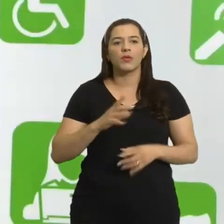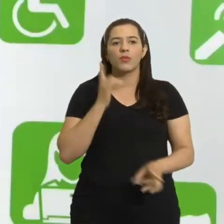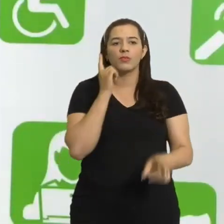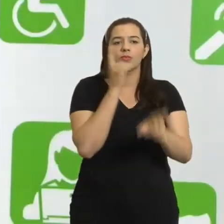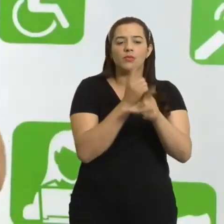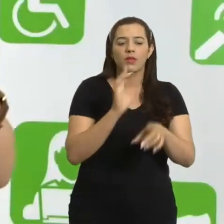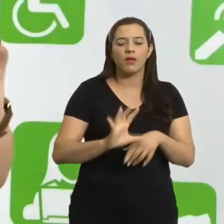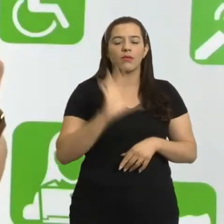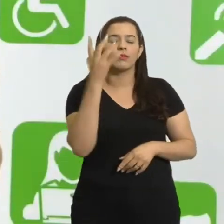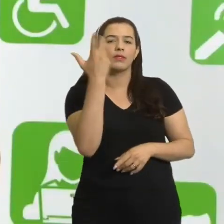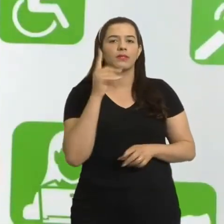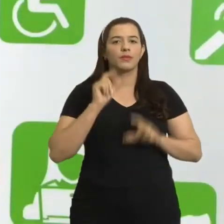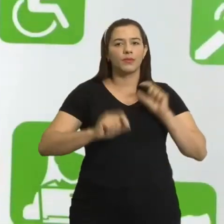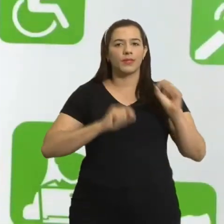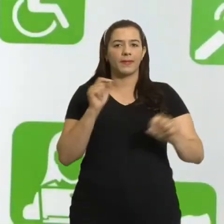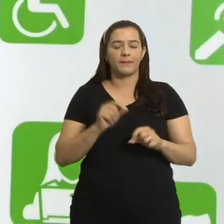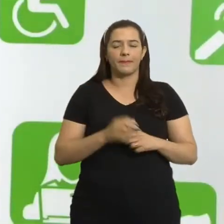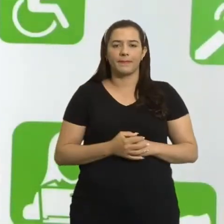está acontecendo,